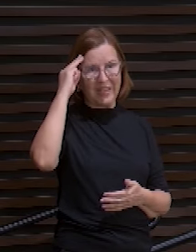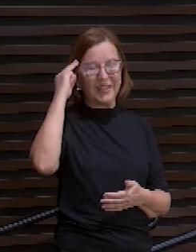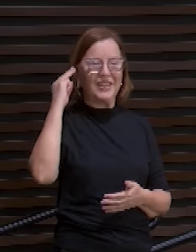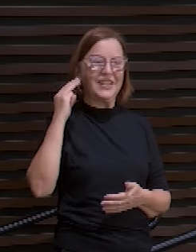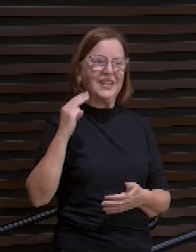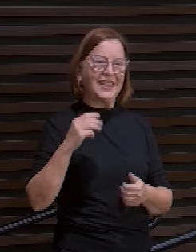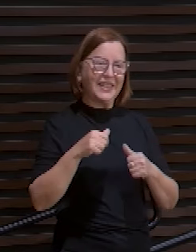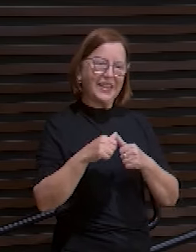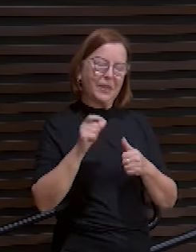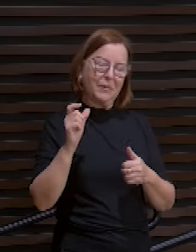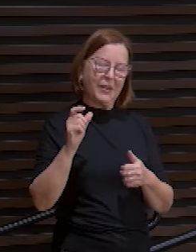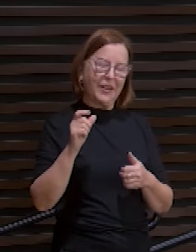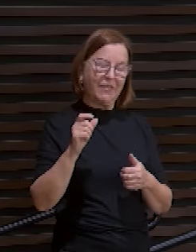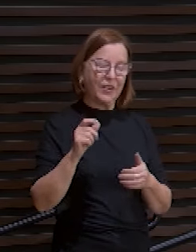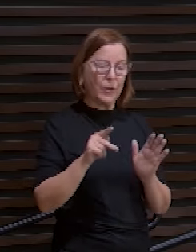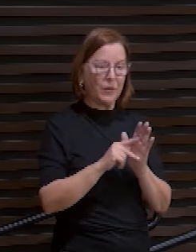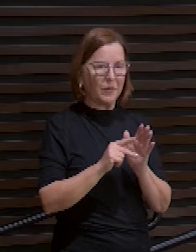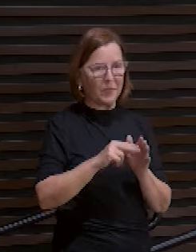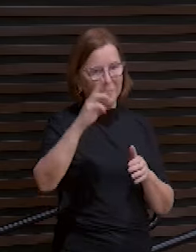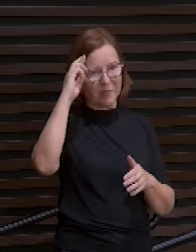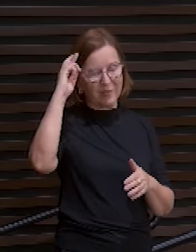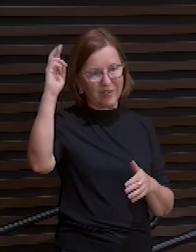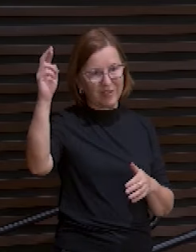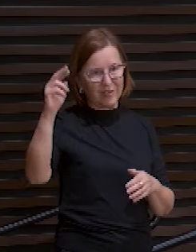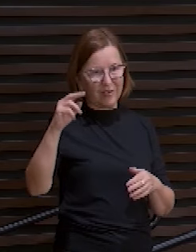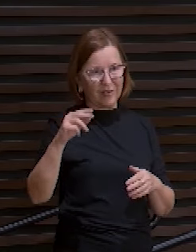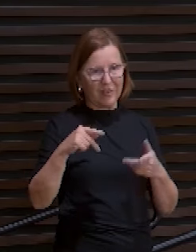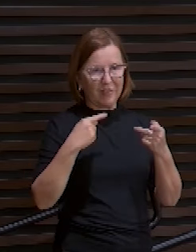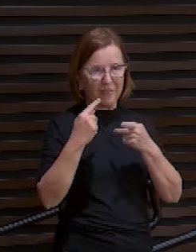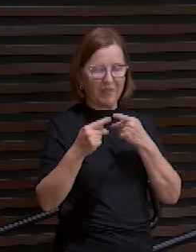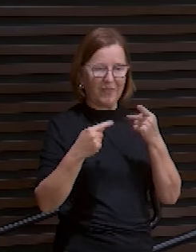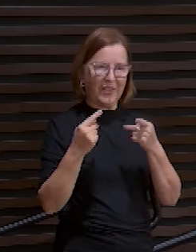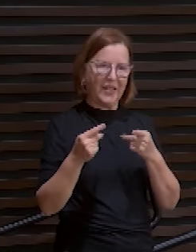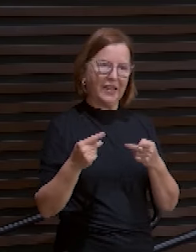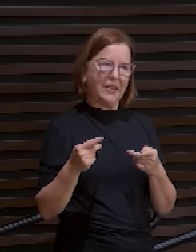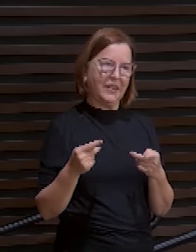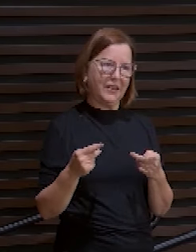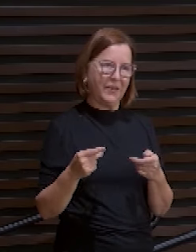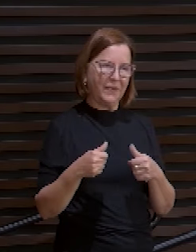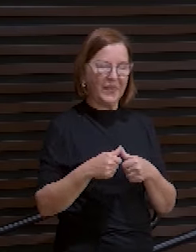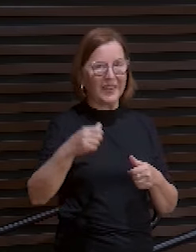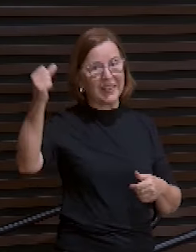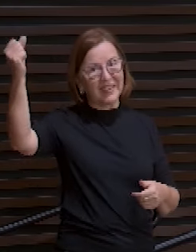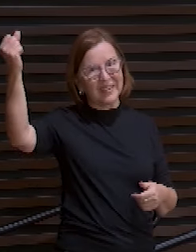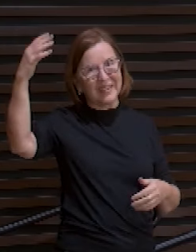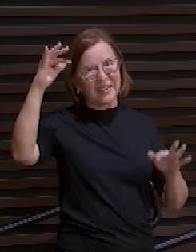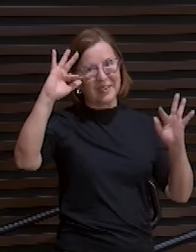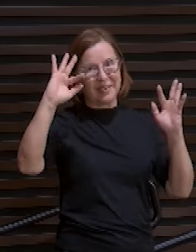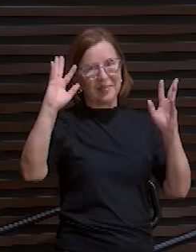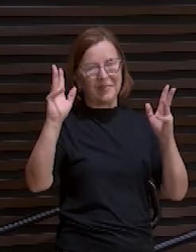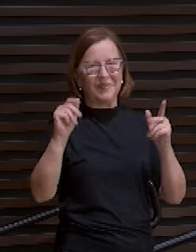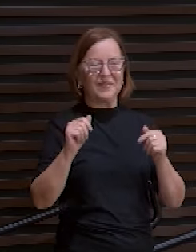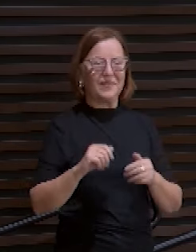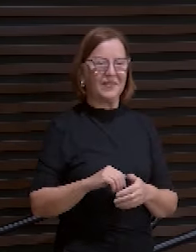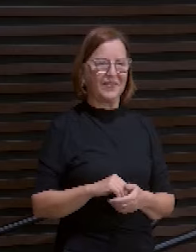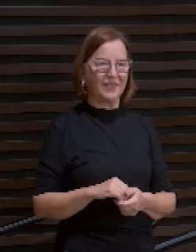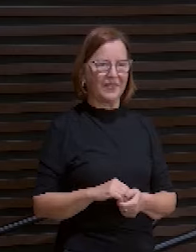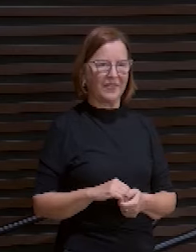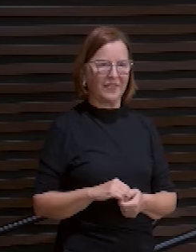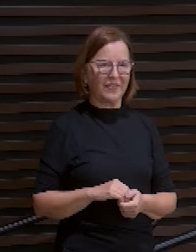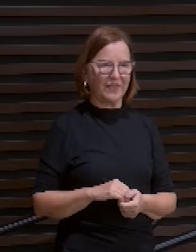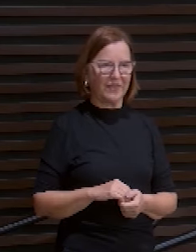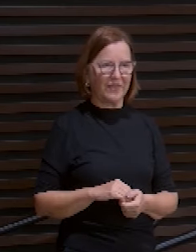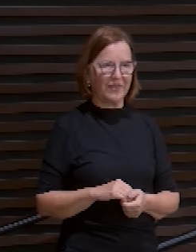Senor está nos falando sobre essa graça maravilhosa